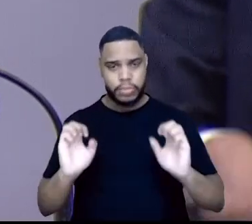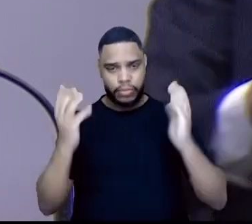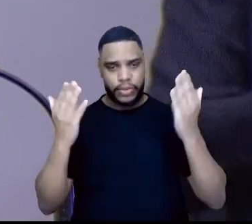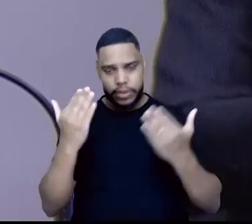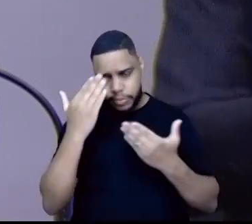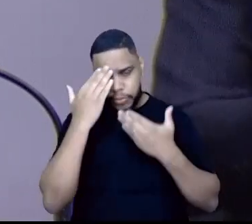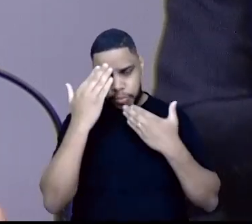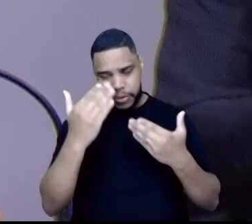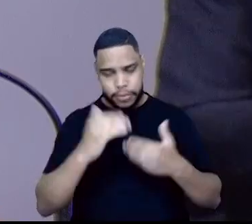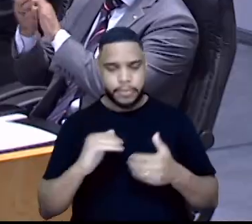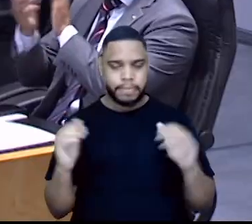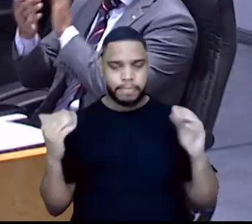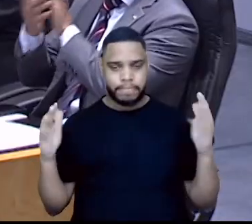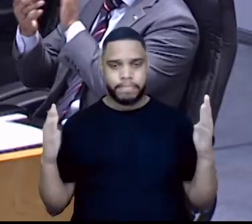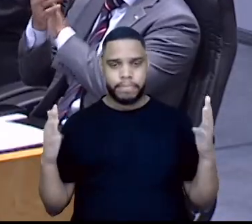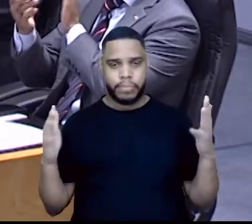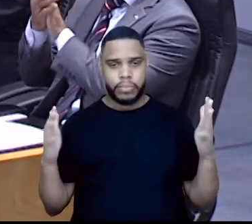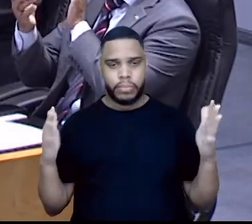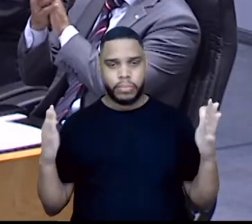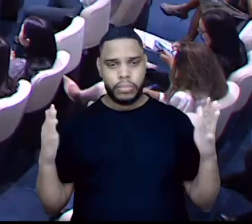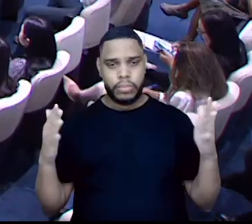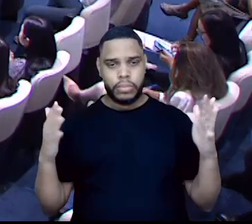obrigado.